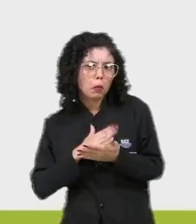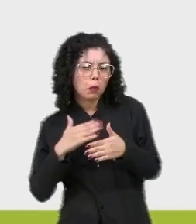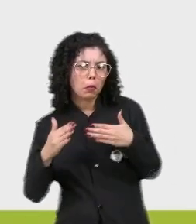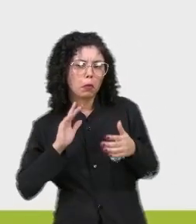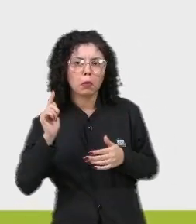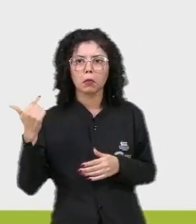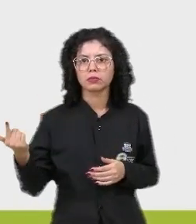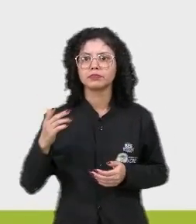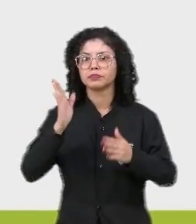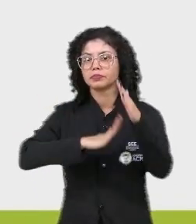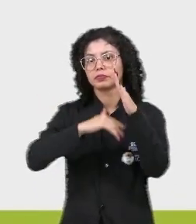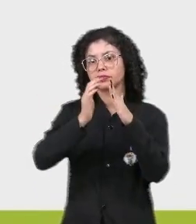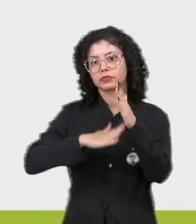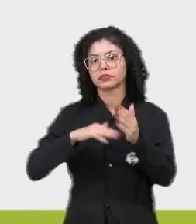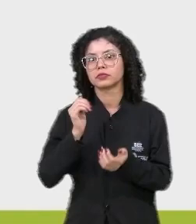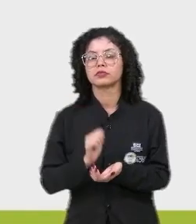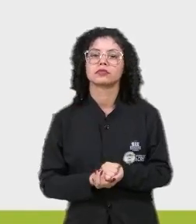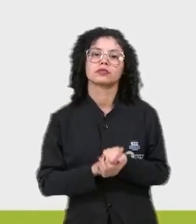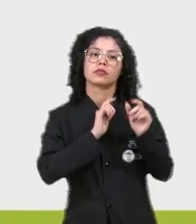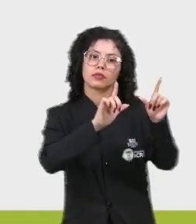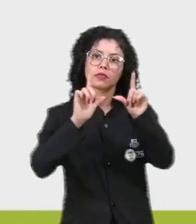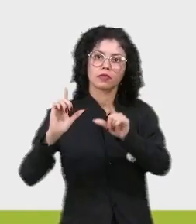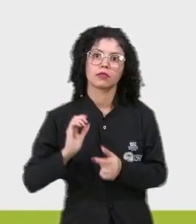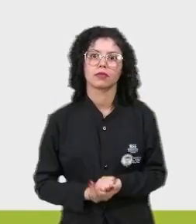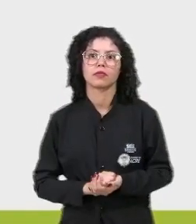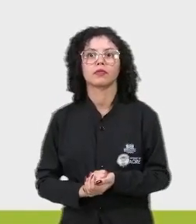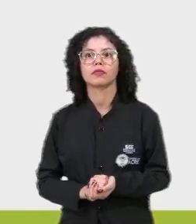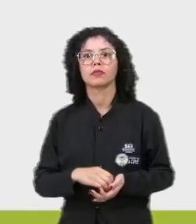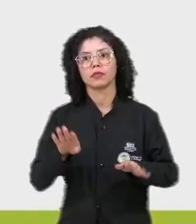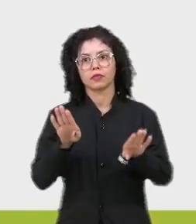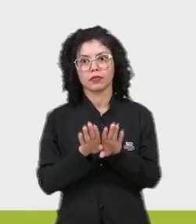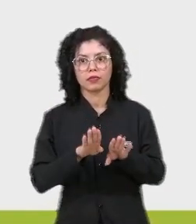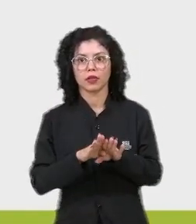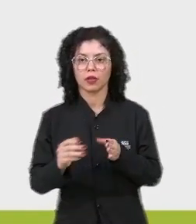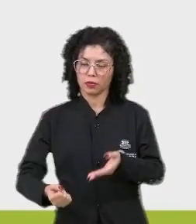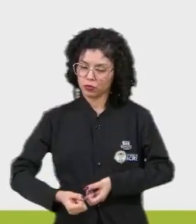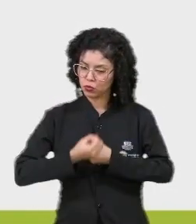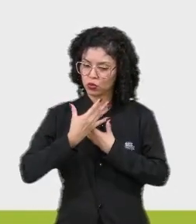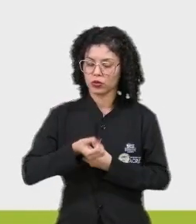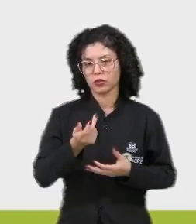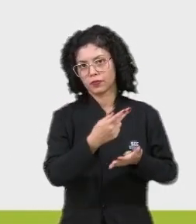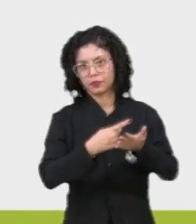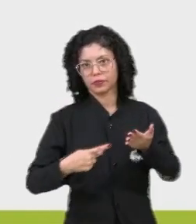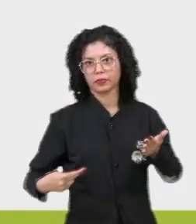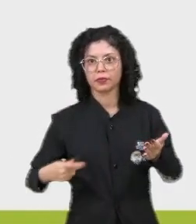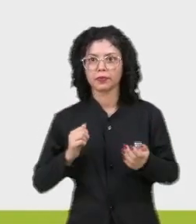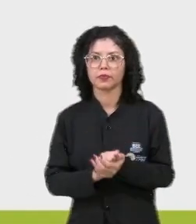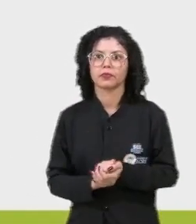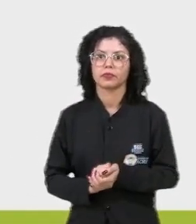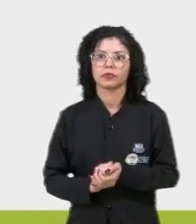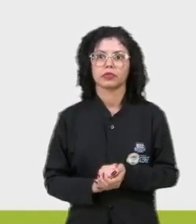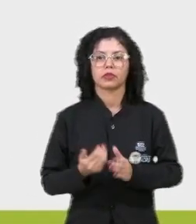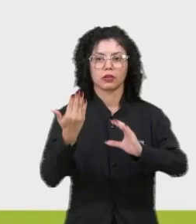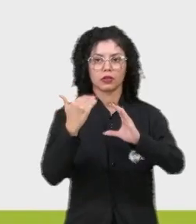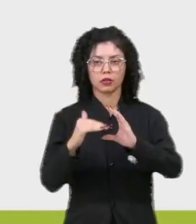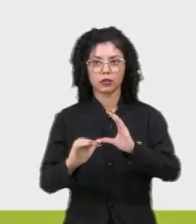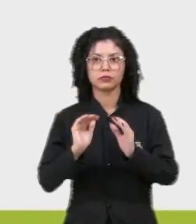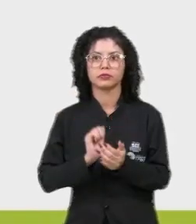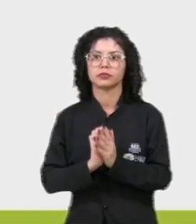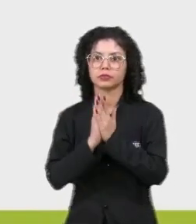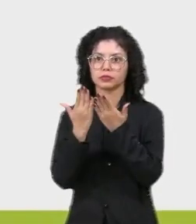textuais: pintura, cartoon, charge, poesia, poema,